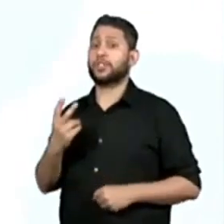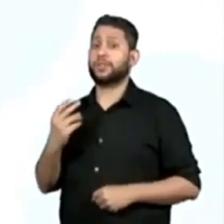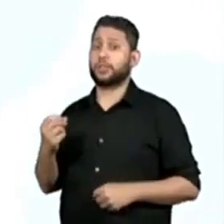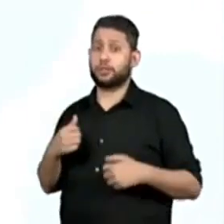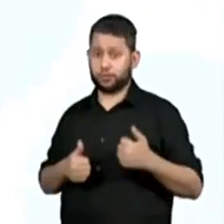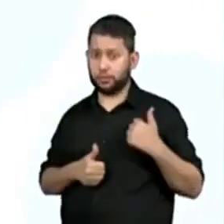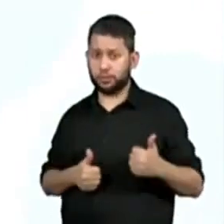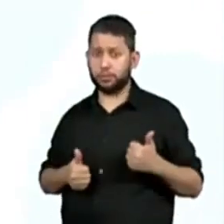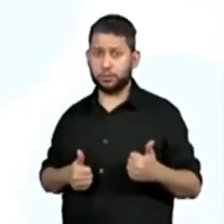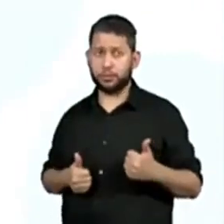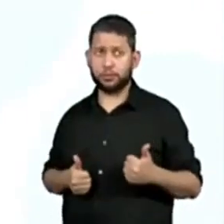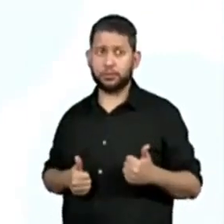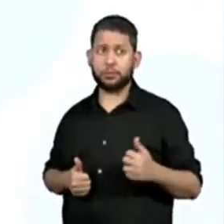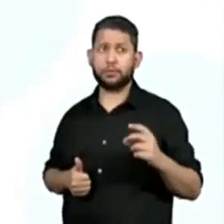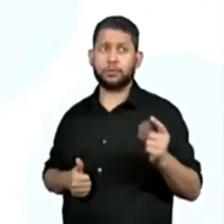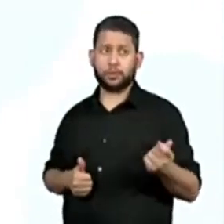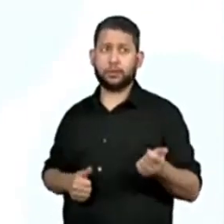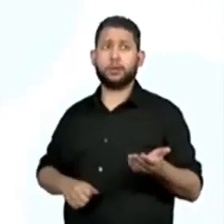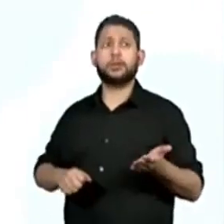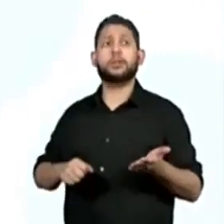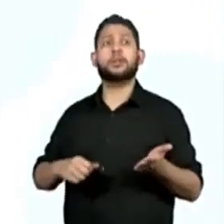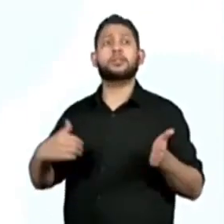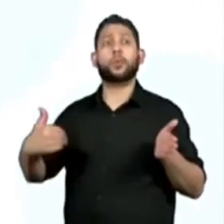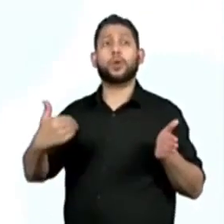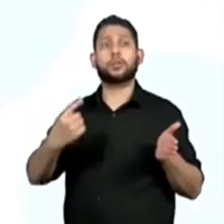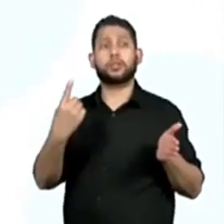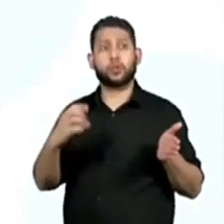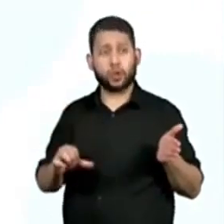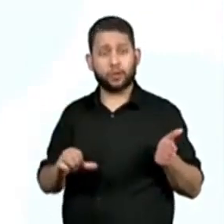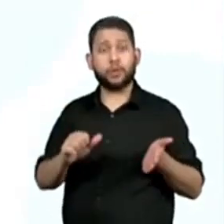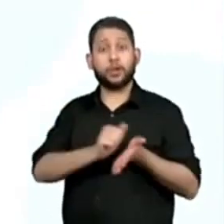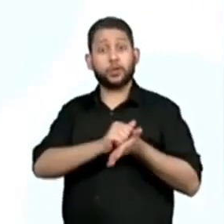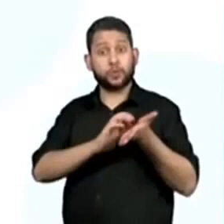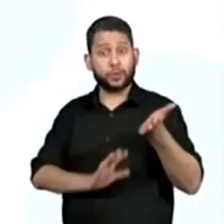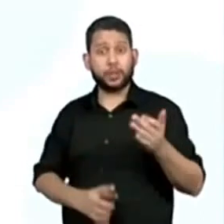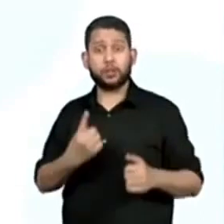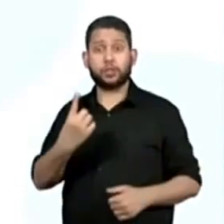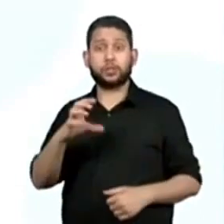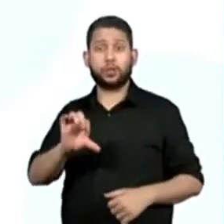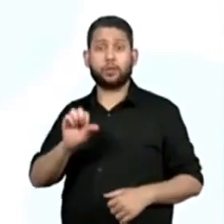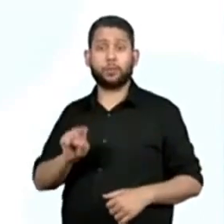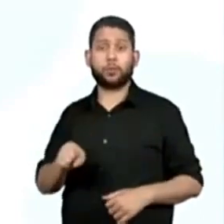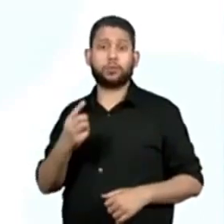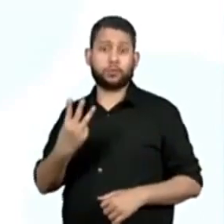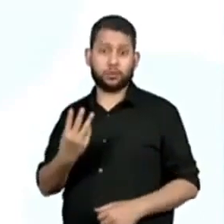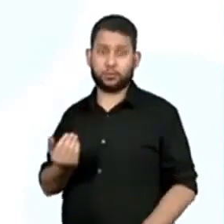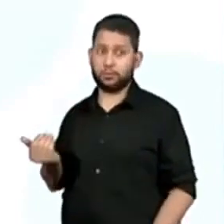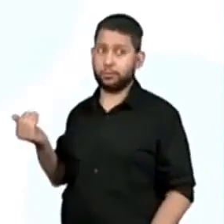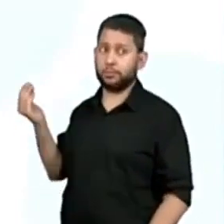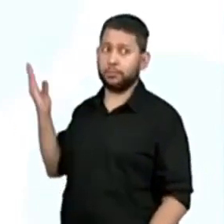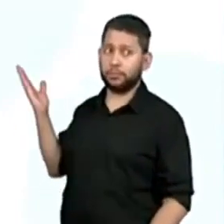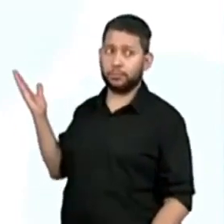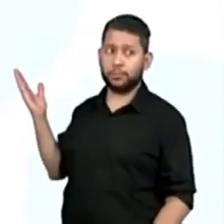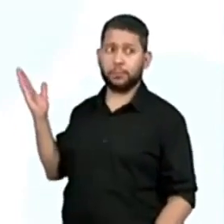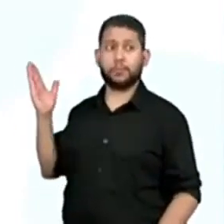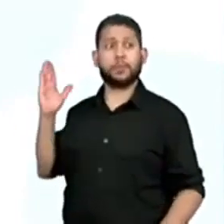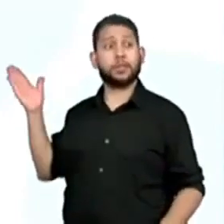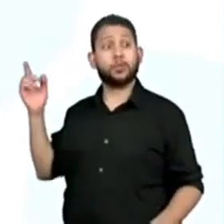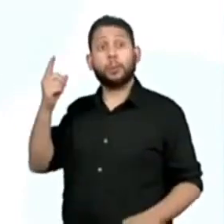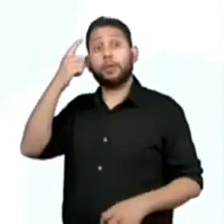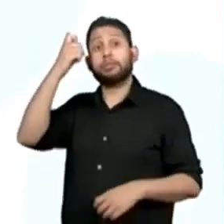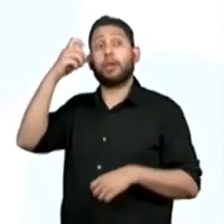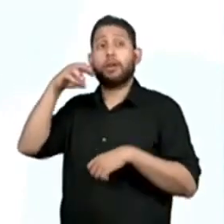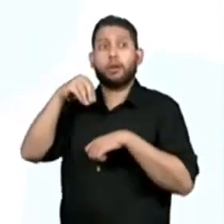tá Oi 19 atividade 19.3 é uma